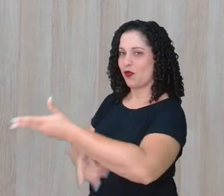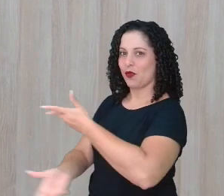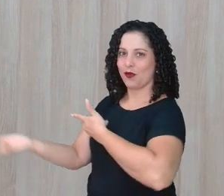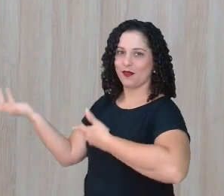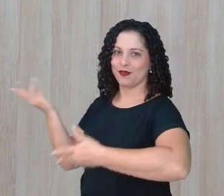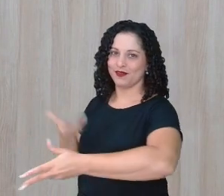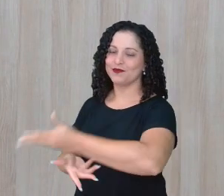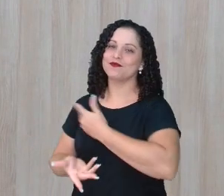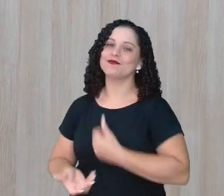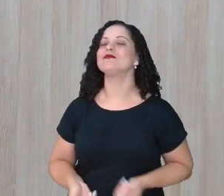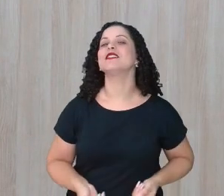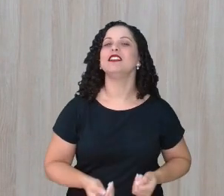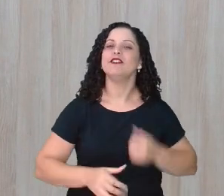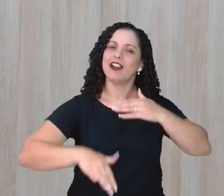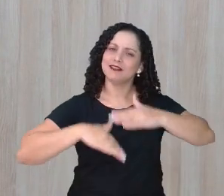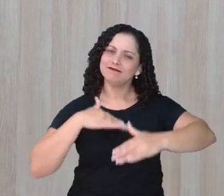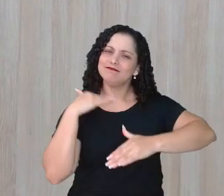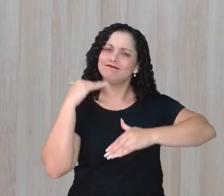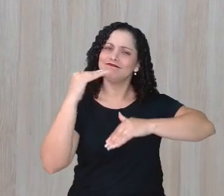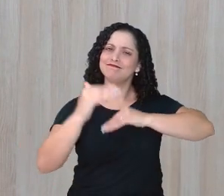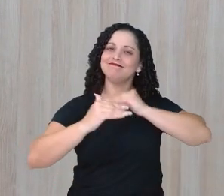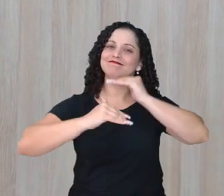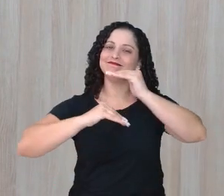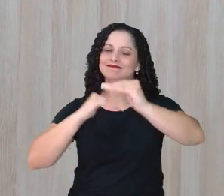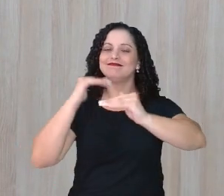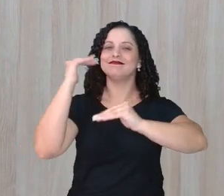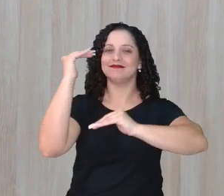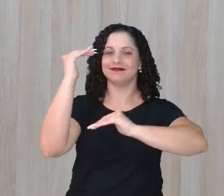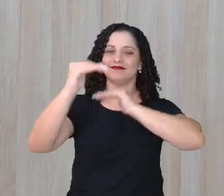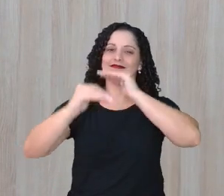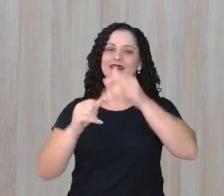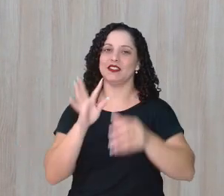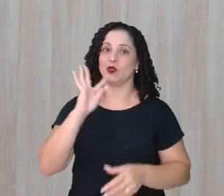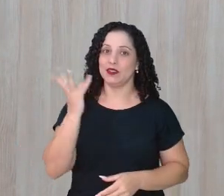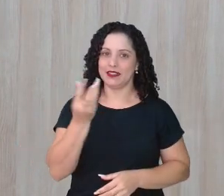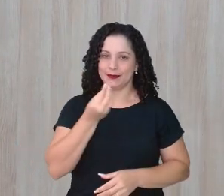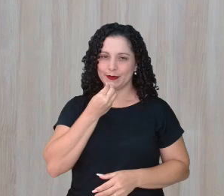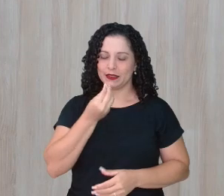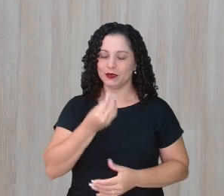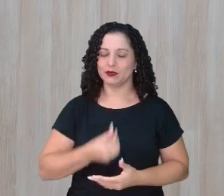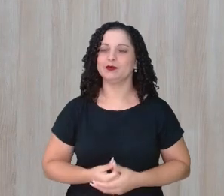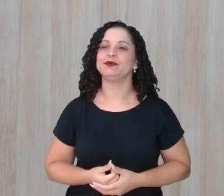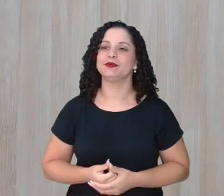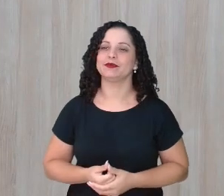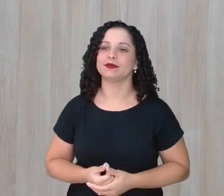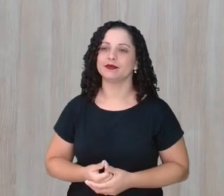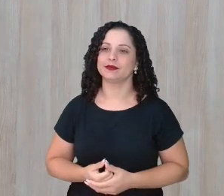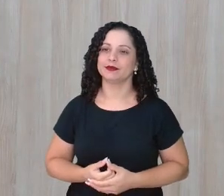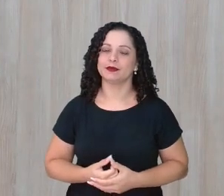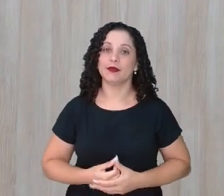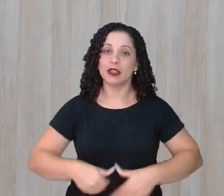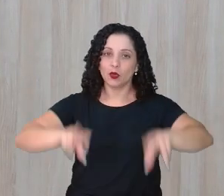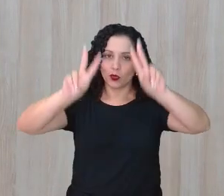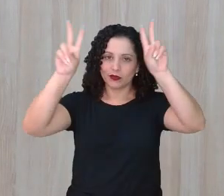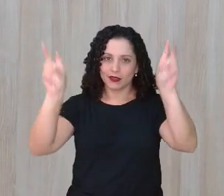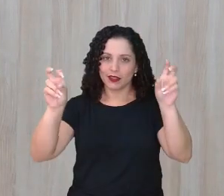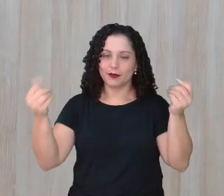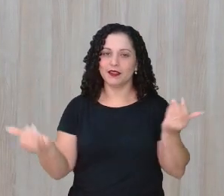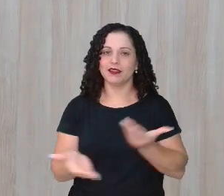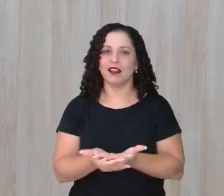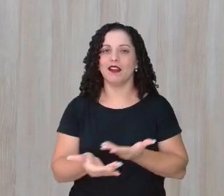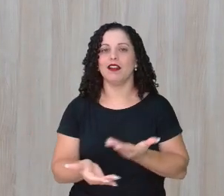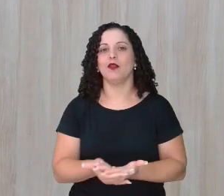vai fortalecendo, deixando mais potente esse nosso conhecimento. Mas, bom, o tema da aula, como eu já